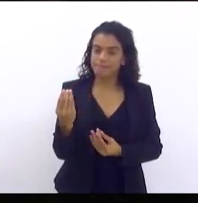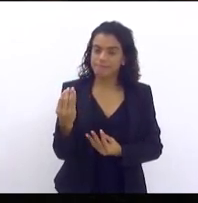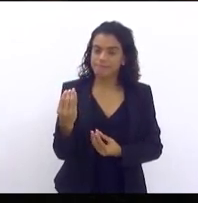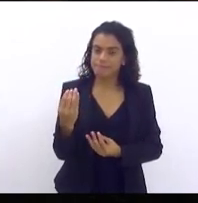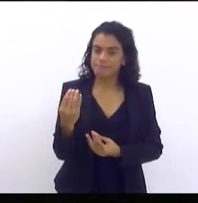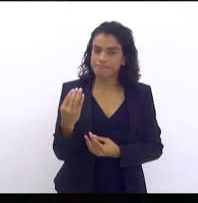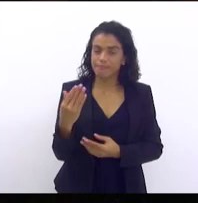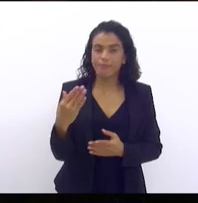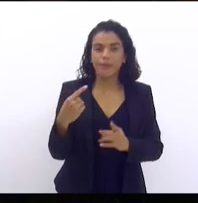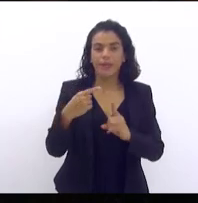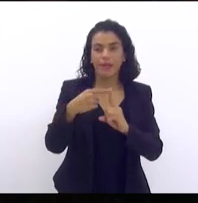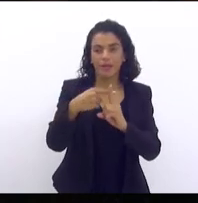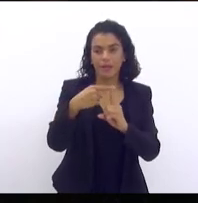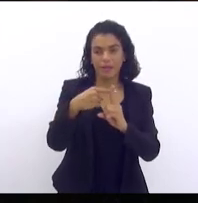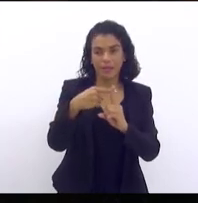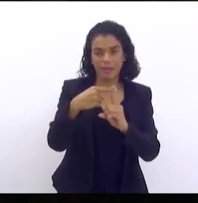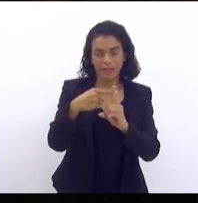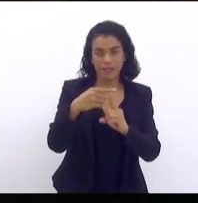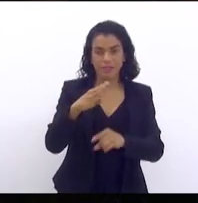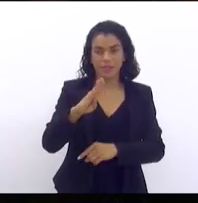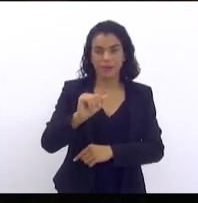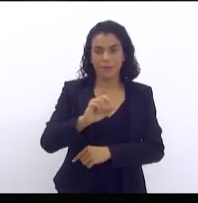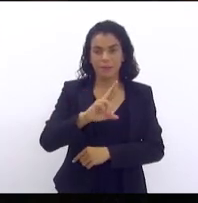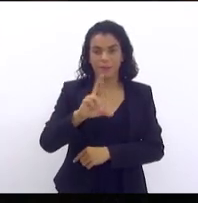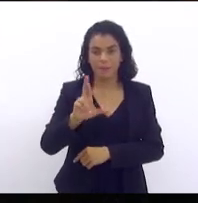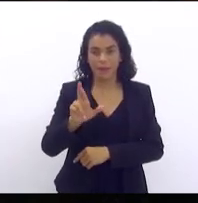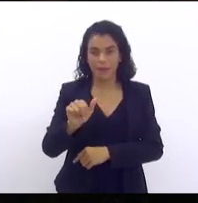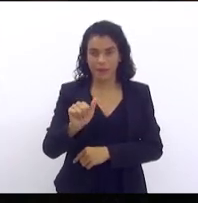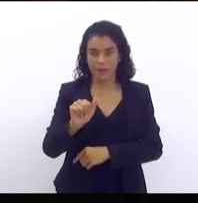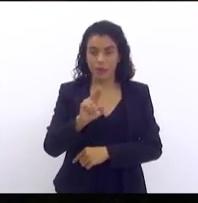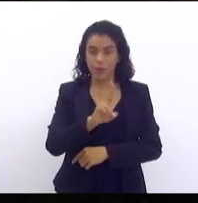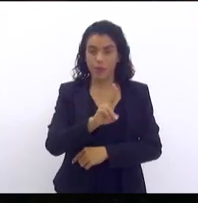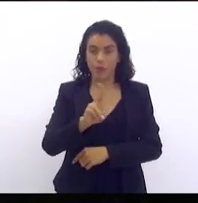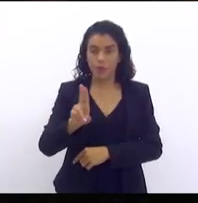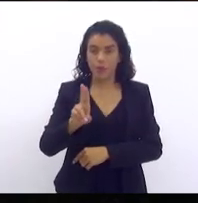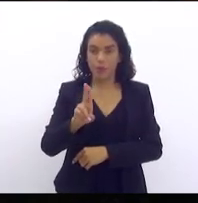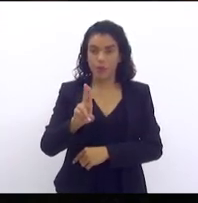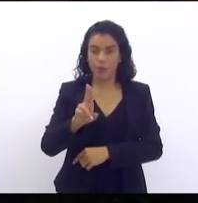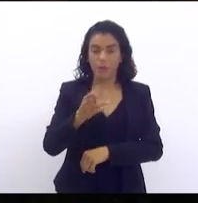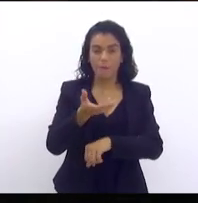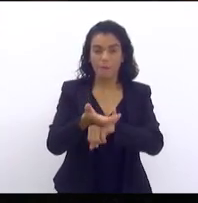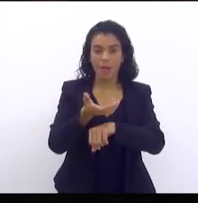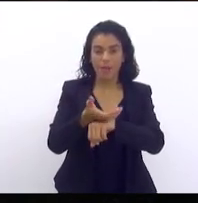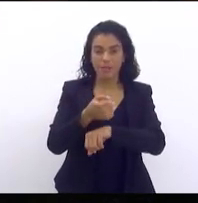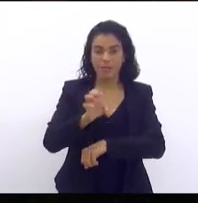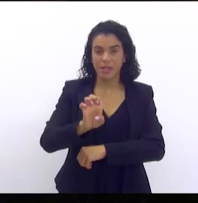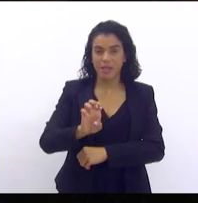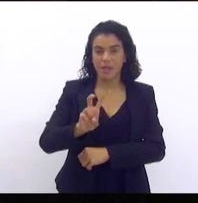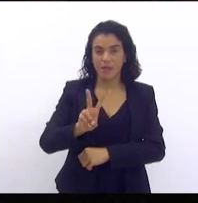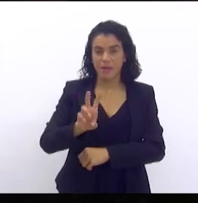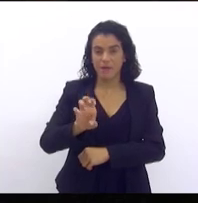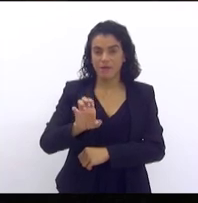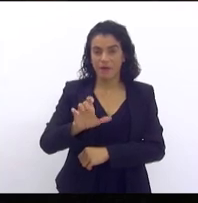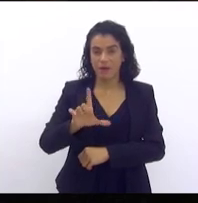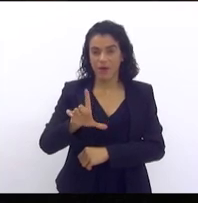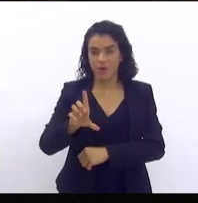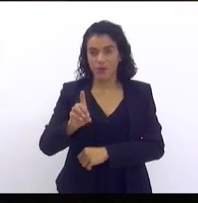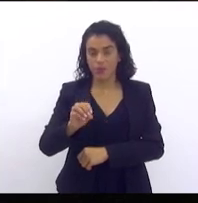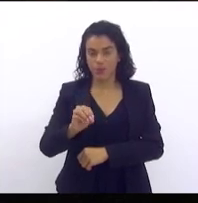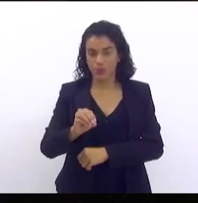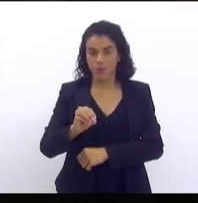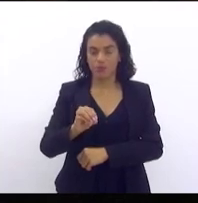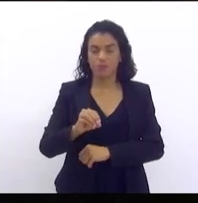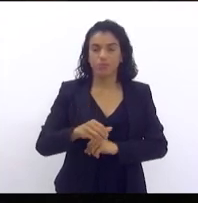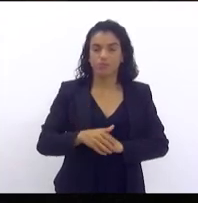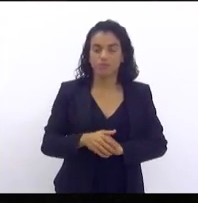à igreja da Barra, né, chama-se ali Praça Evaldo Lodge, pela linha